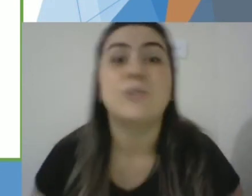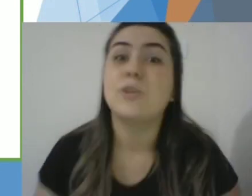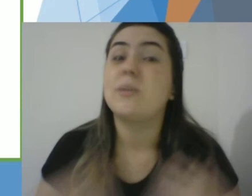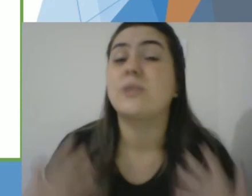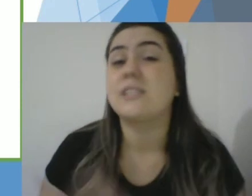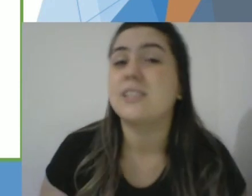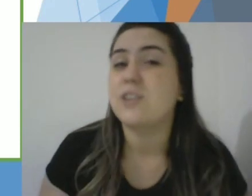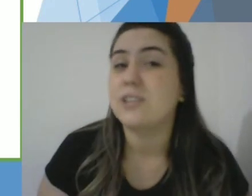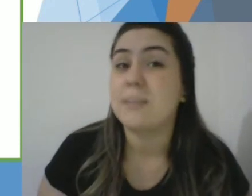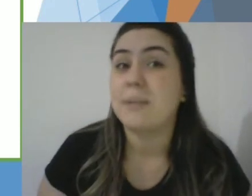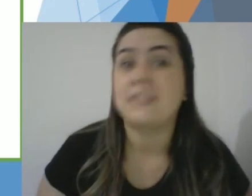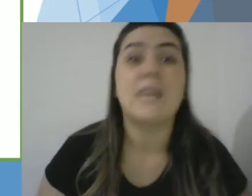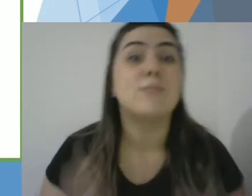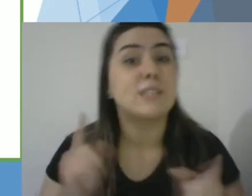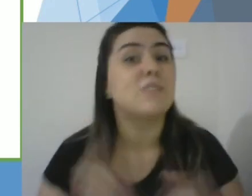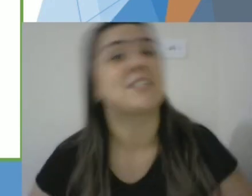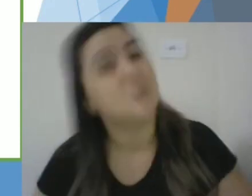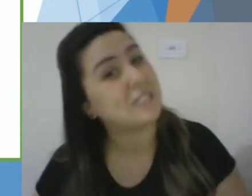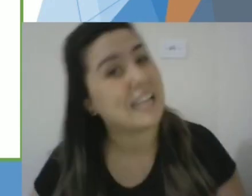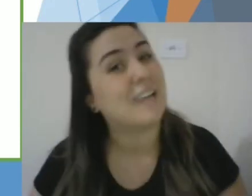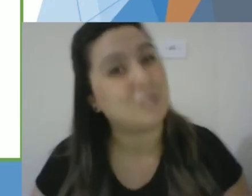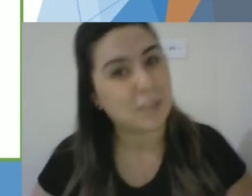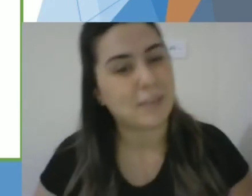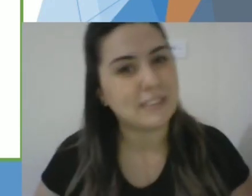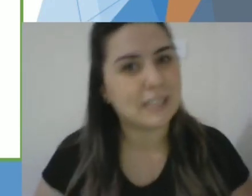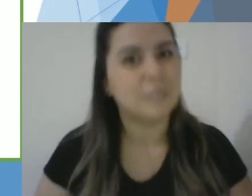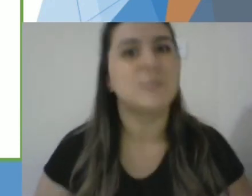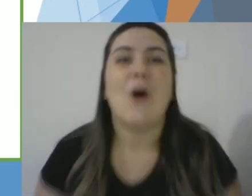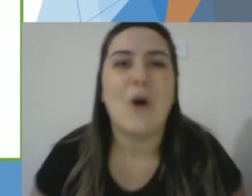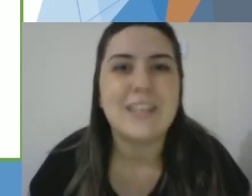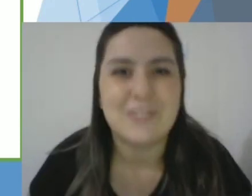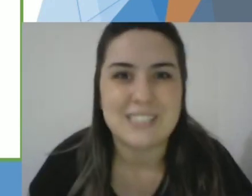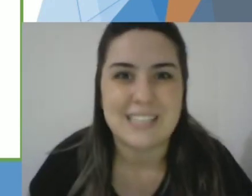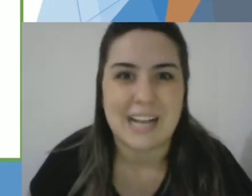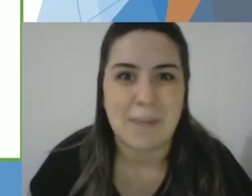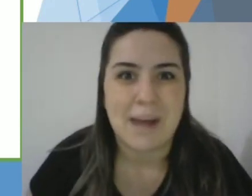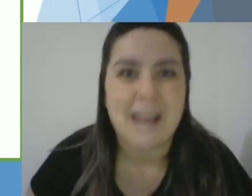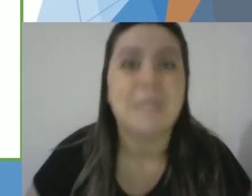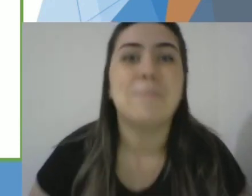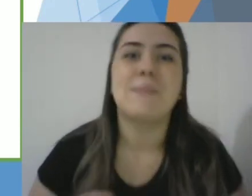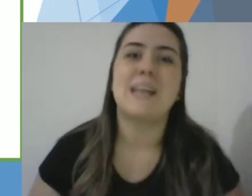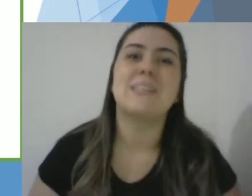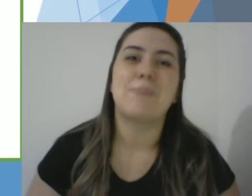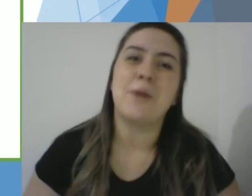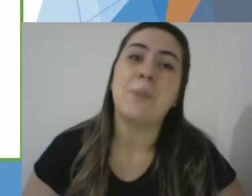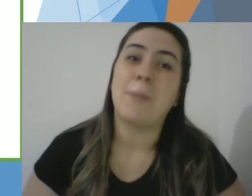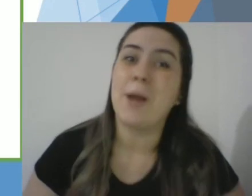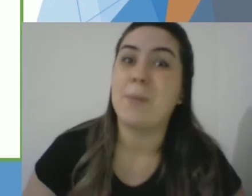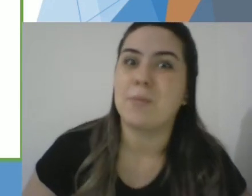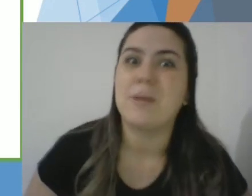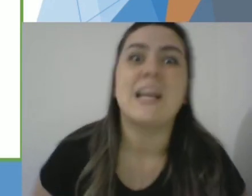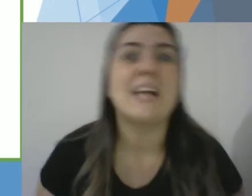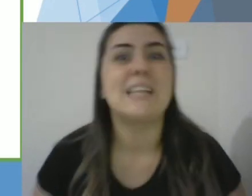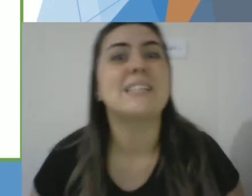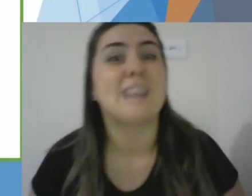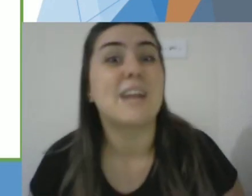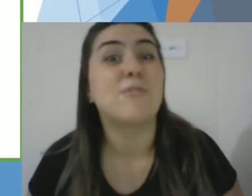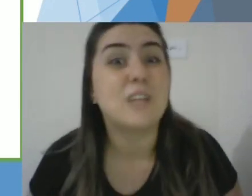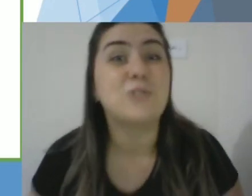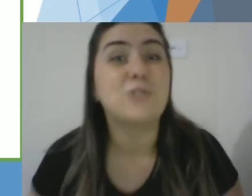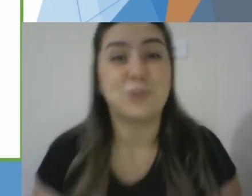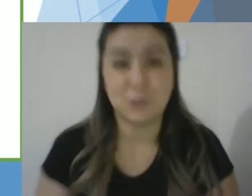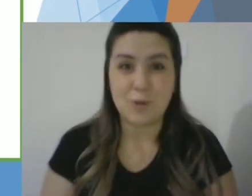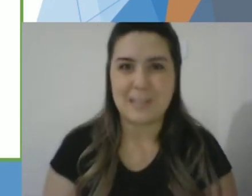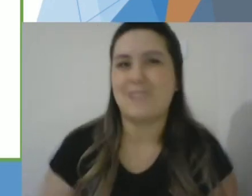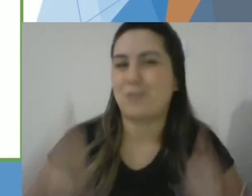lindo sobre as coisas que nós aprendemos e que vocês gostaram de aprender. Hora que vocês acabarem, peça para o papai e para a mamãe anexar a